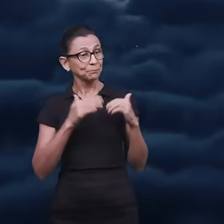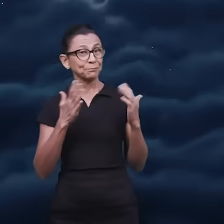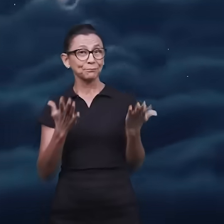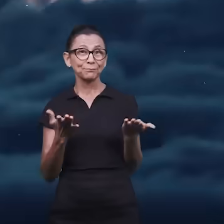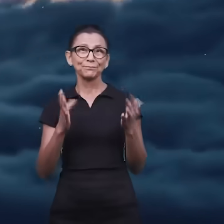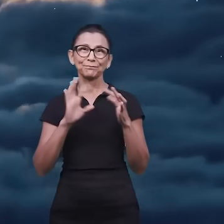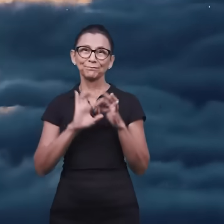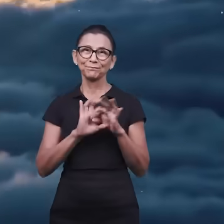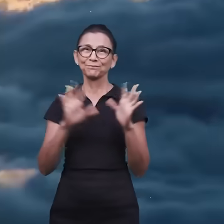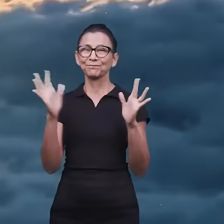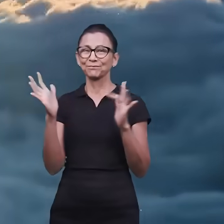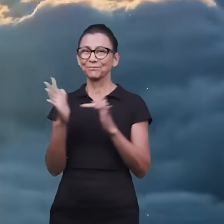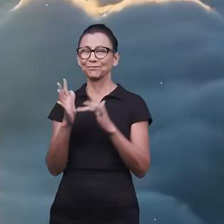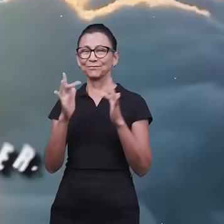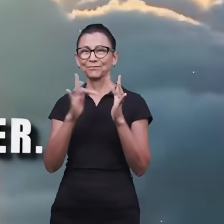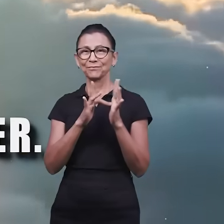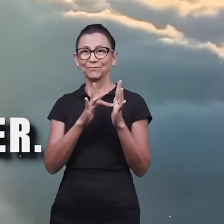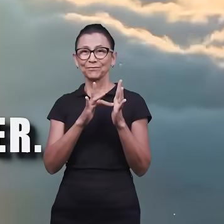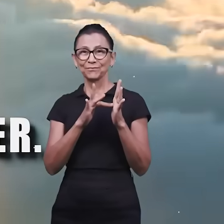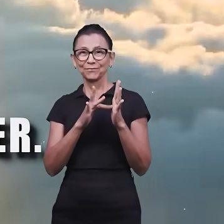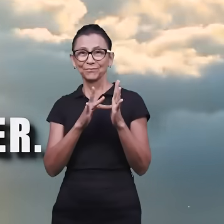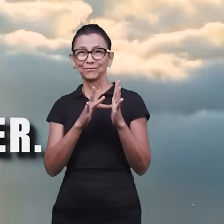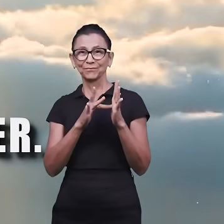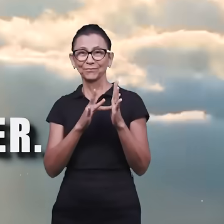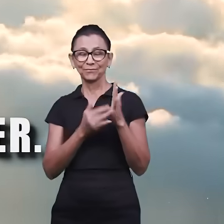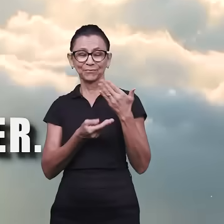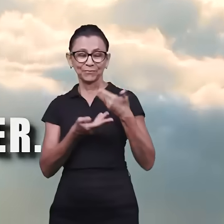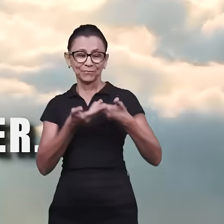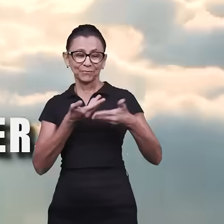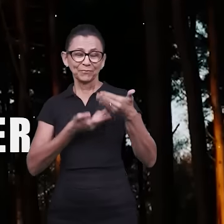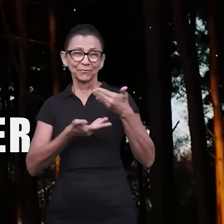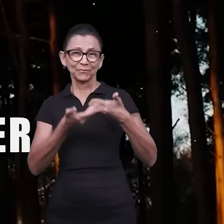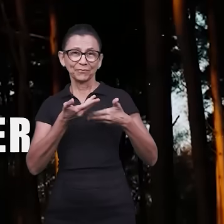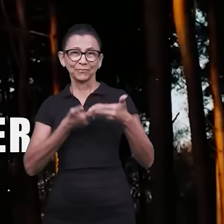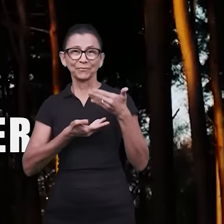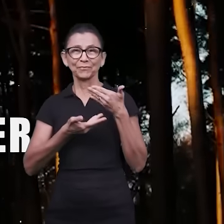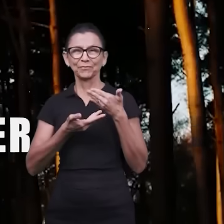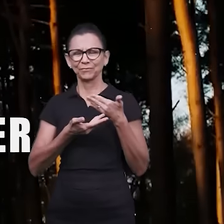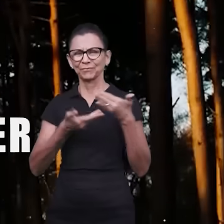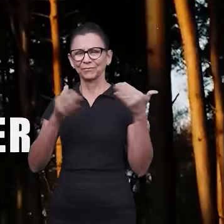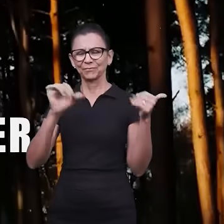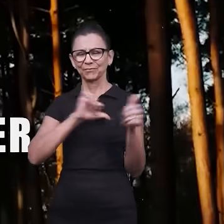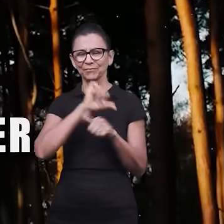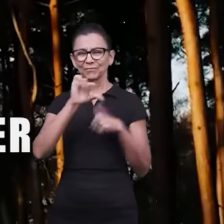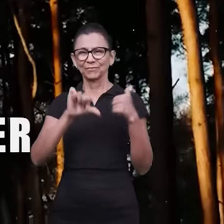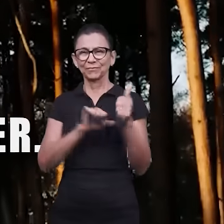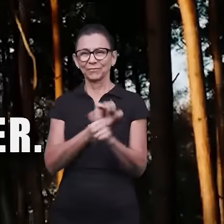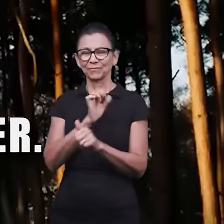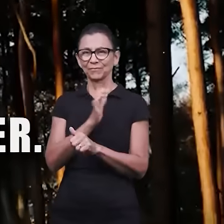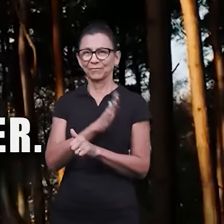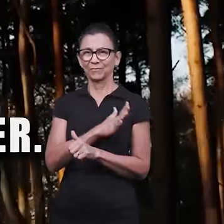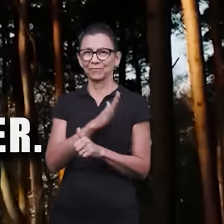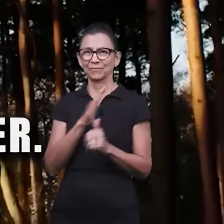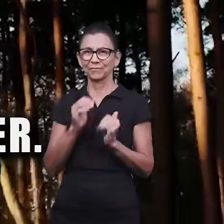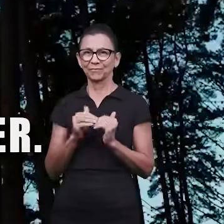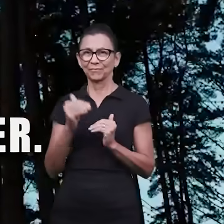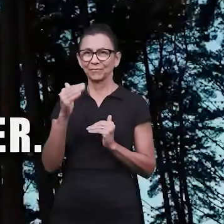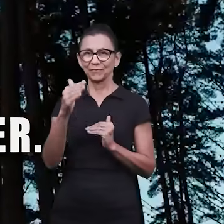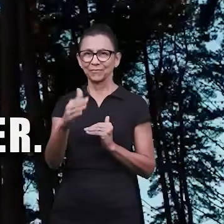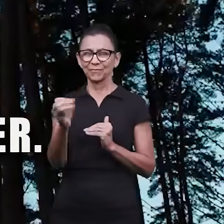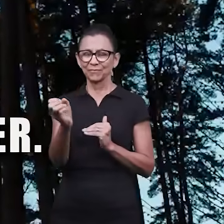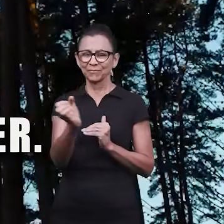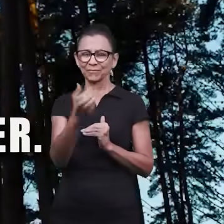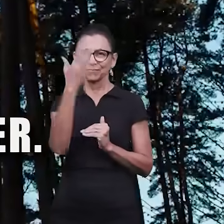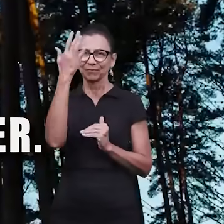nascer. Abre o coração e deixa Cristo entrar e o sol em ti